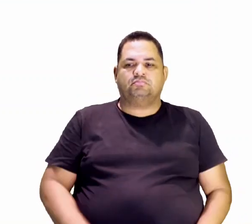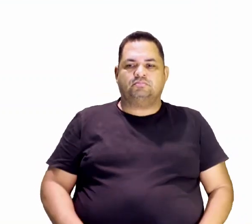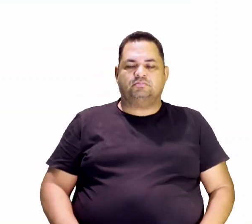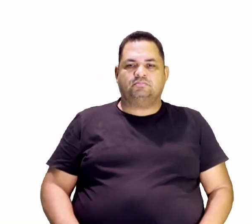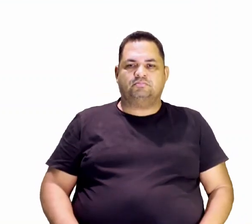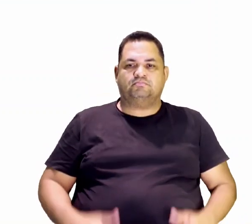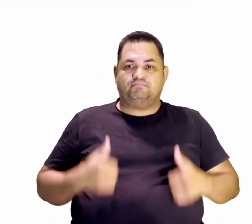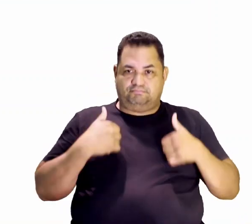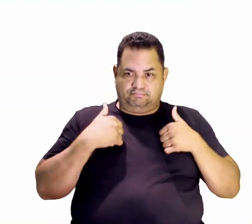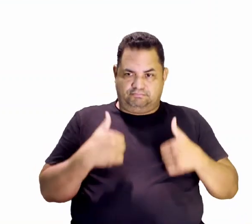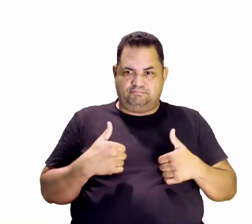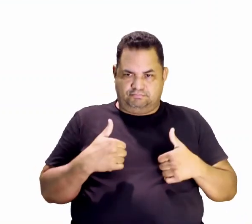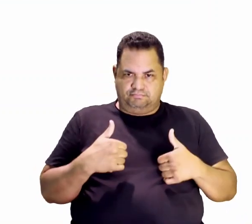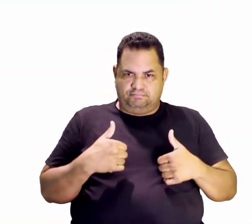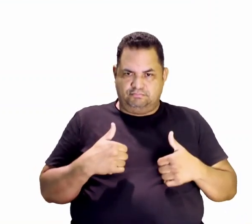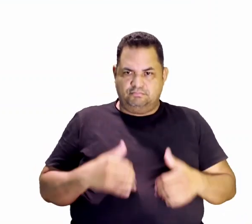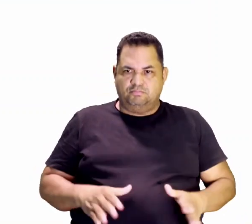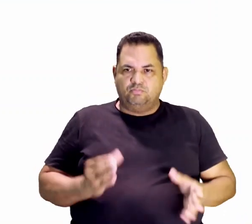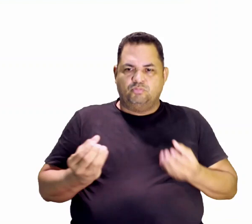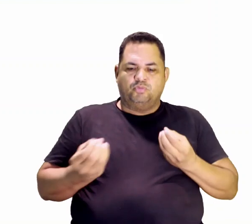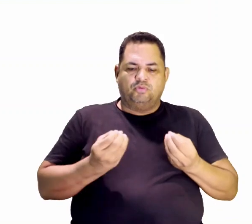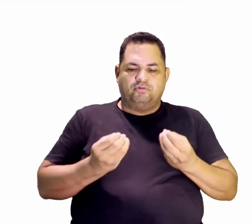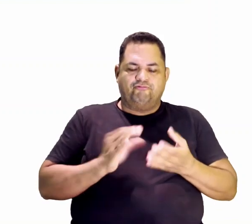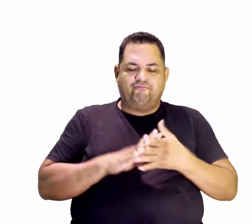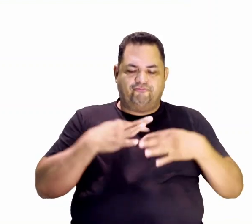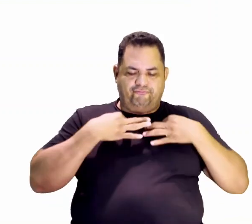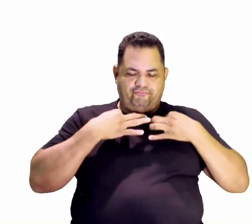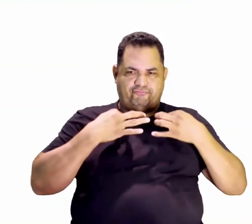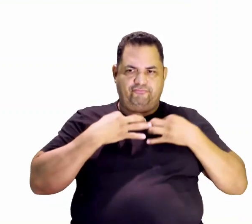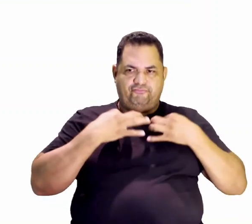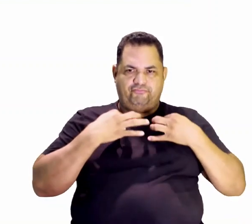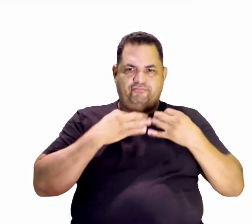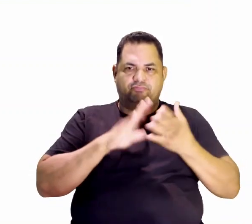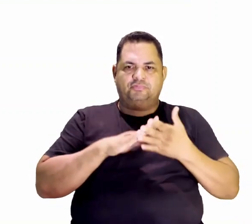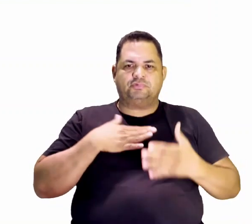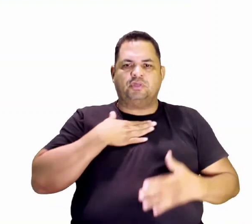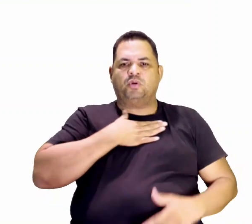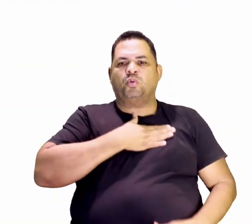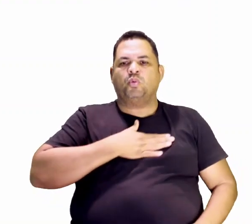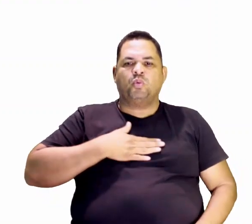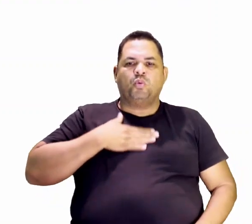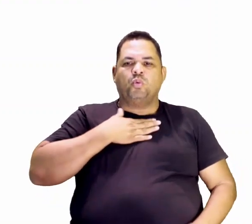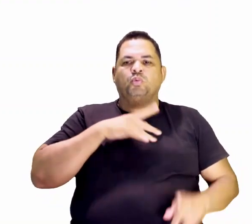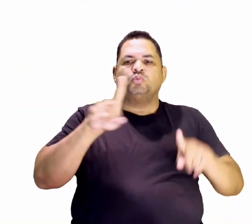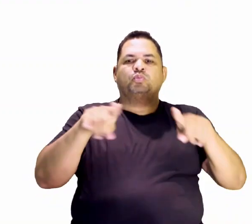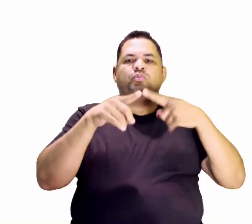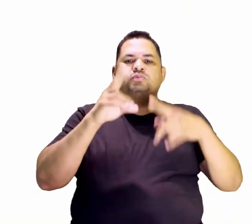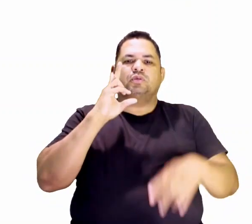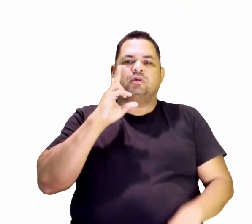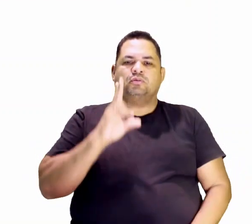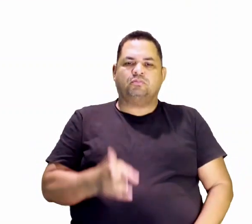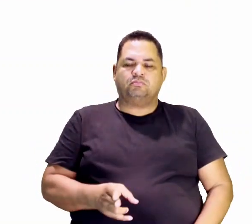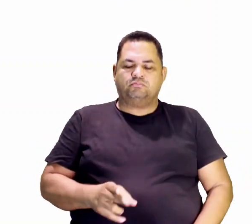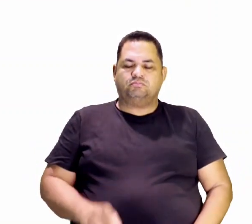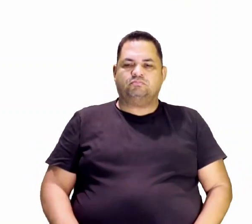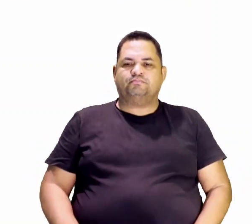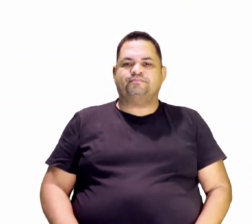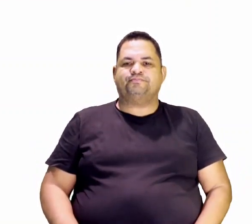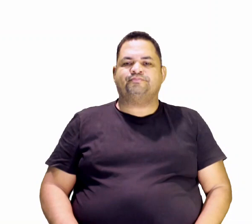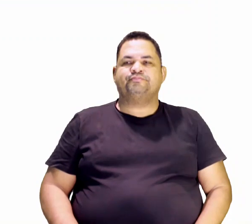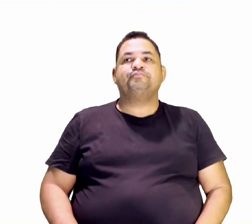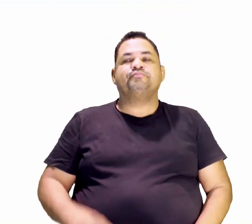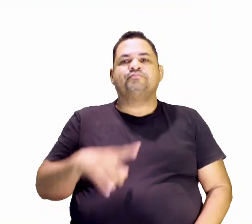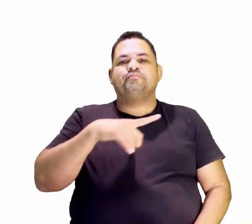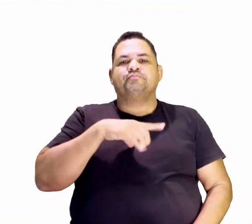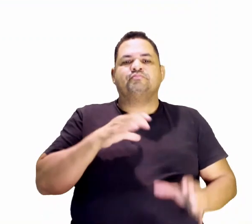Beleza. Maneiras de se vestir ou mesmo um gosto musical. Prof, aí eu já gostei. Eu tenho um grupo aqui